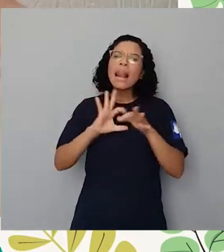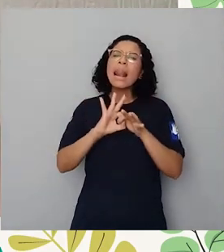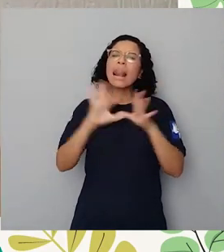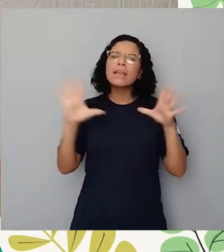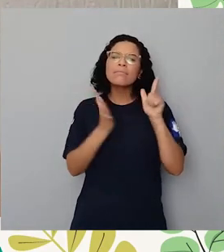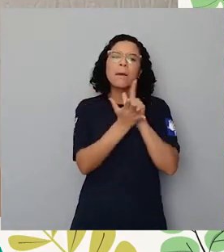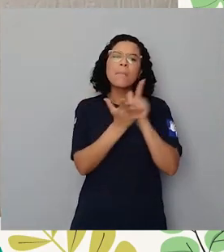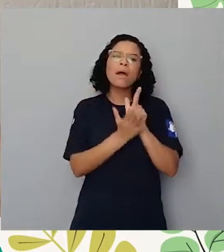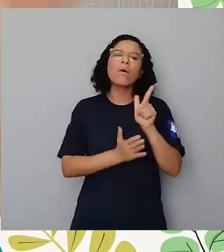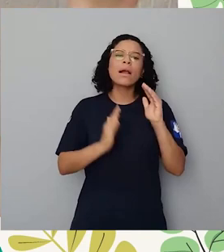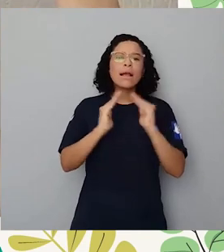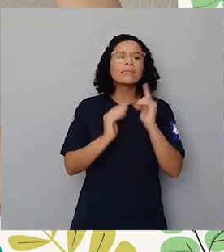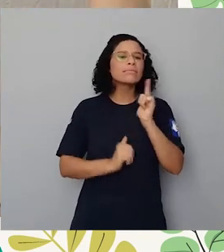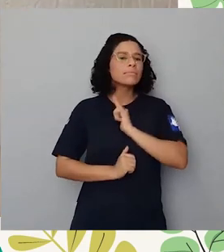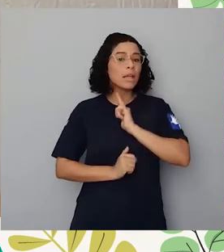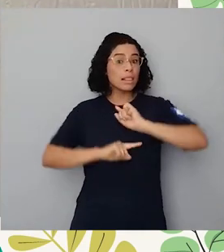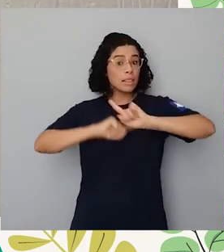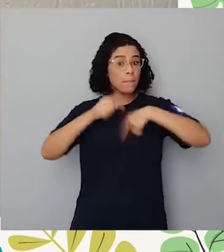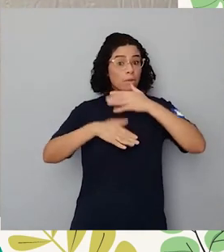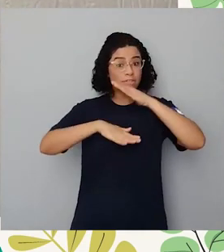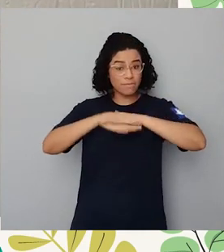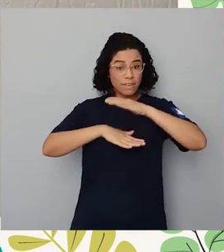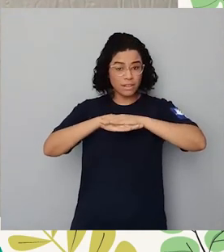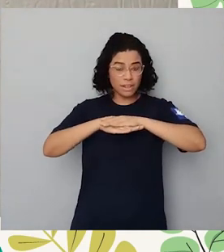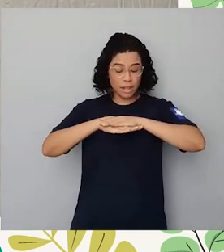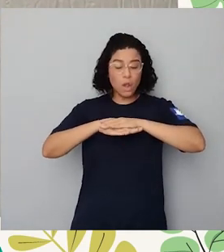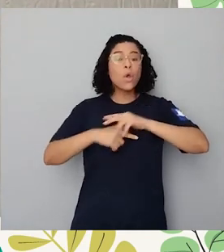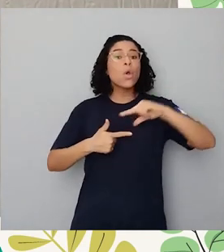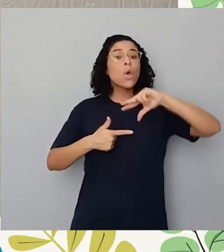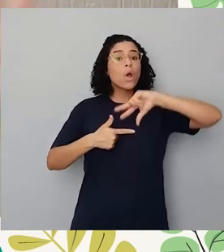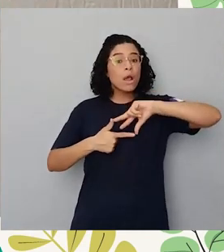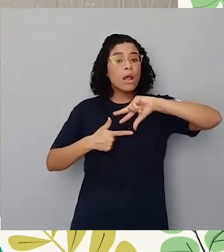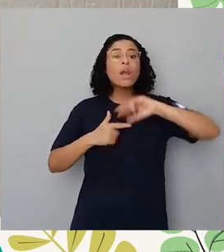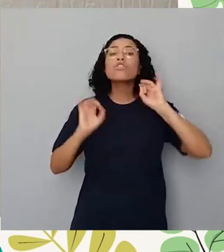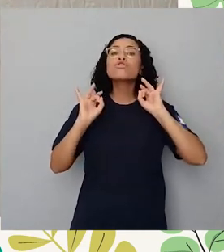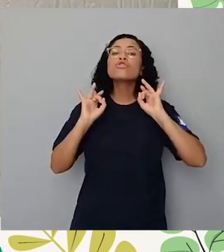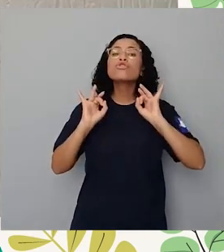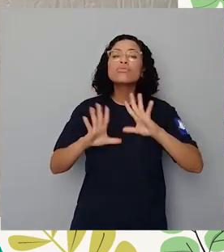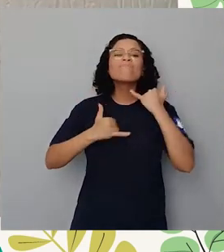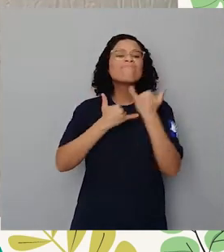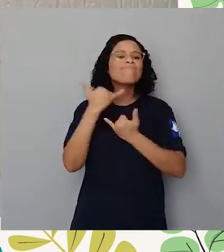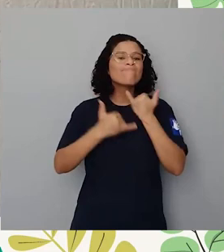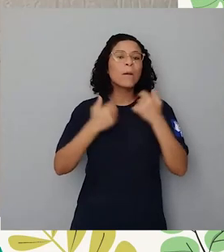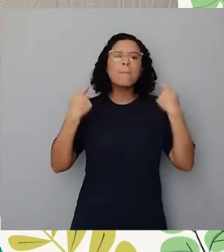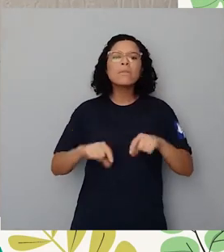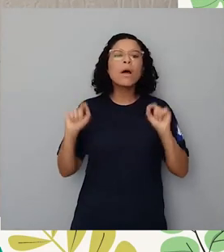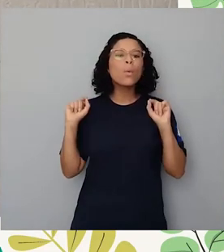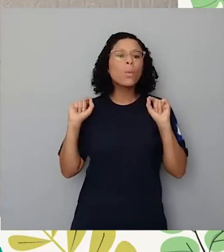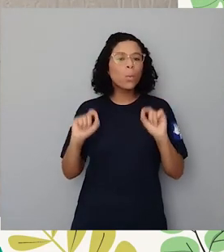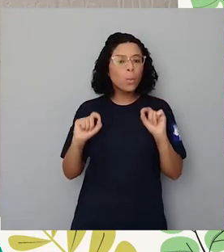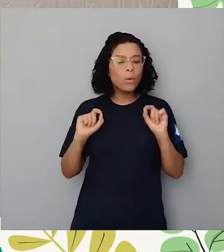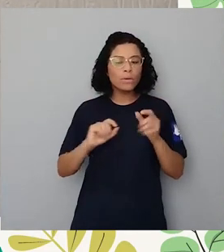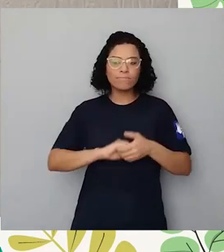casa. Combinado? Depois que a gente fizer o tangram, é só brincar. Para fazer o tangram, vocês irão